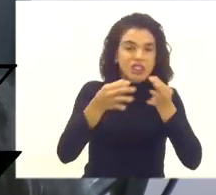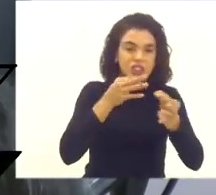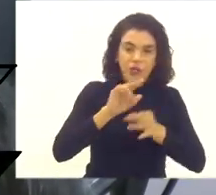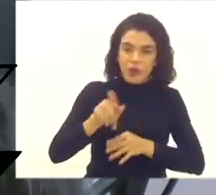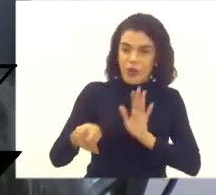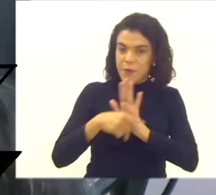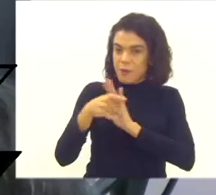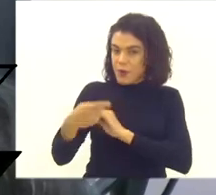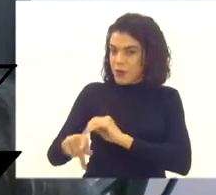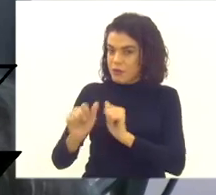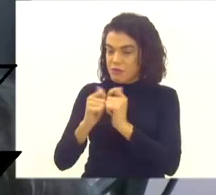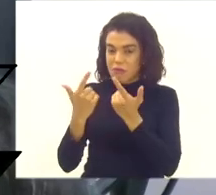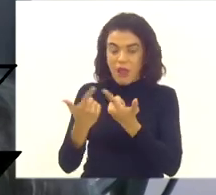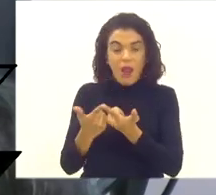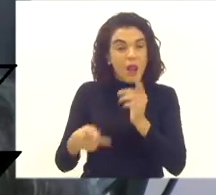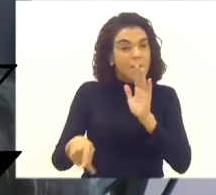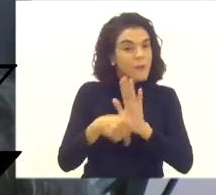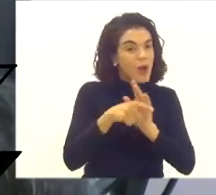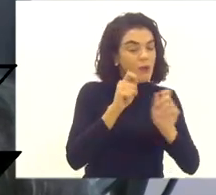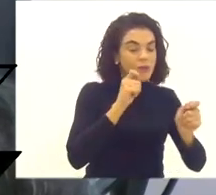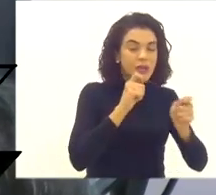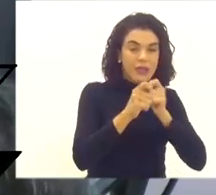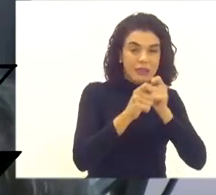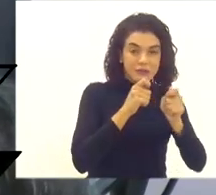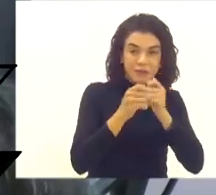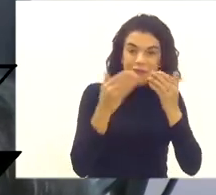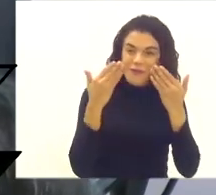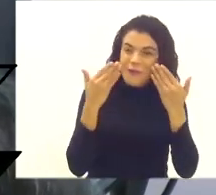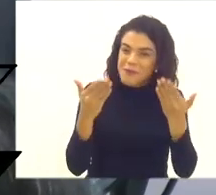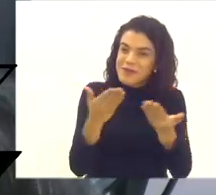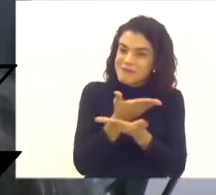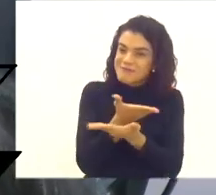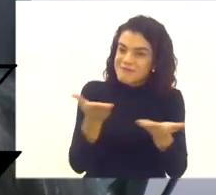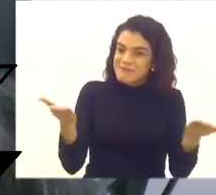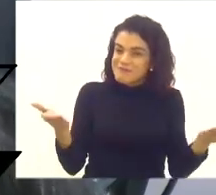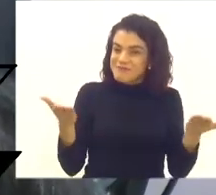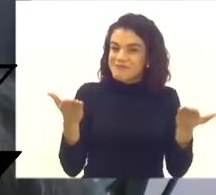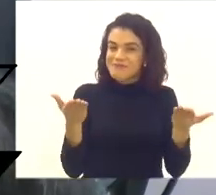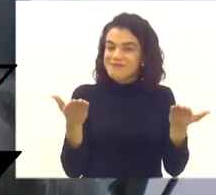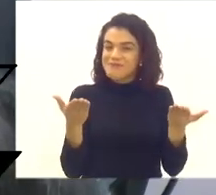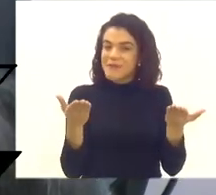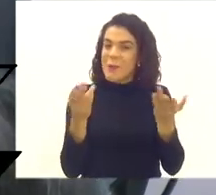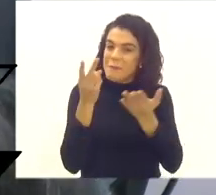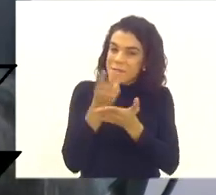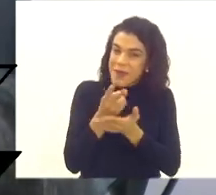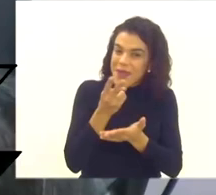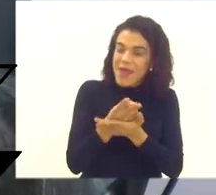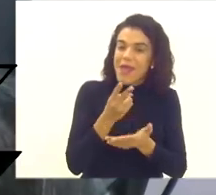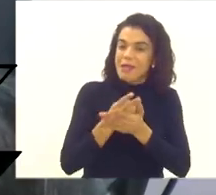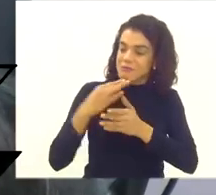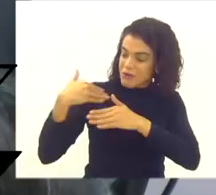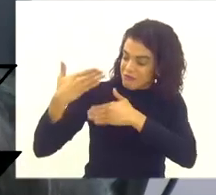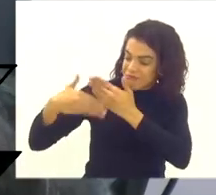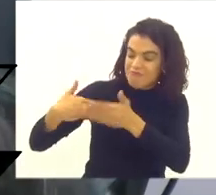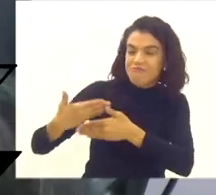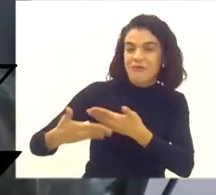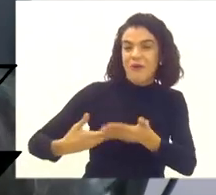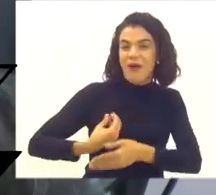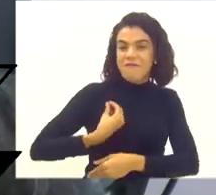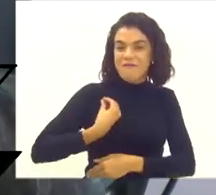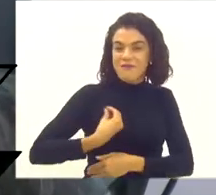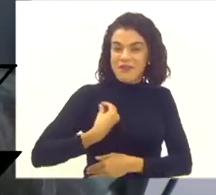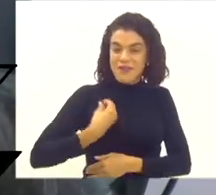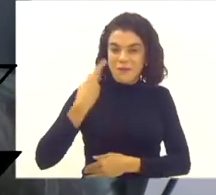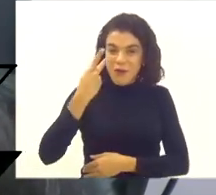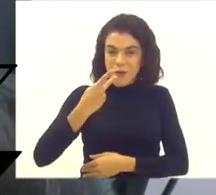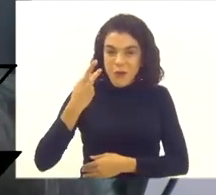pela pela mídia então só para mostrar que como né é apesar de ter uma trajetória política apesar de ter